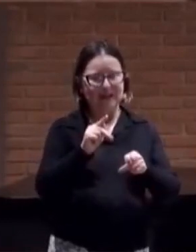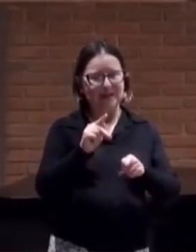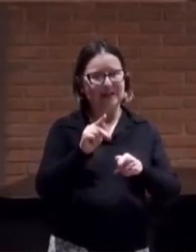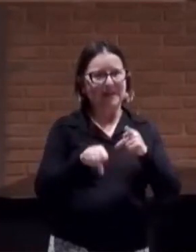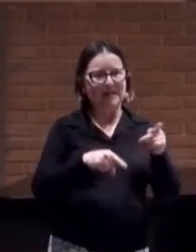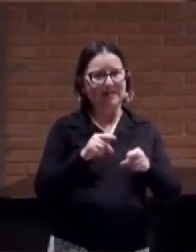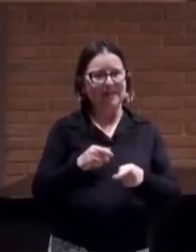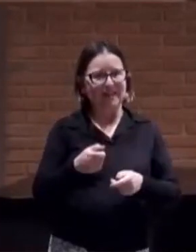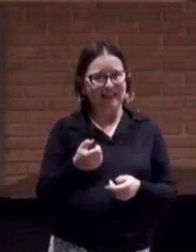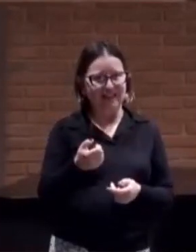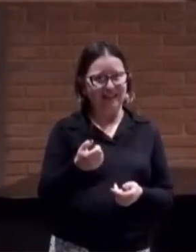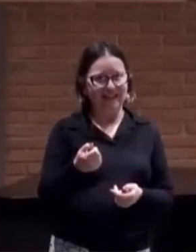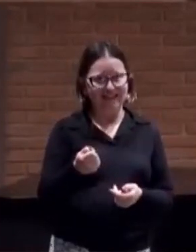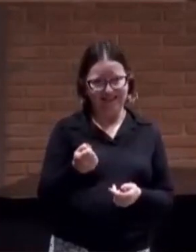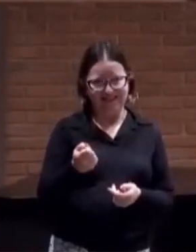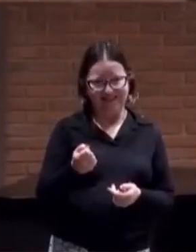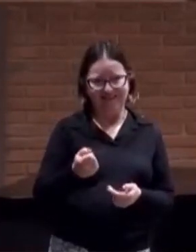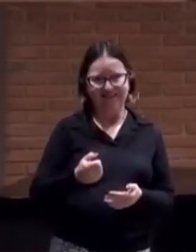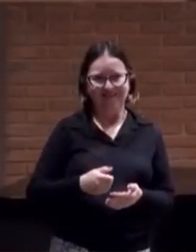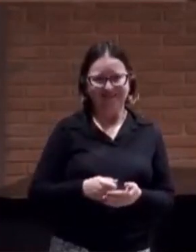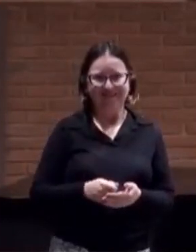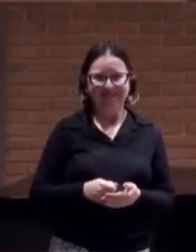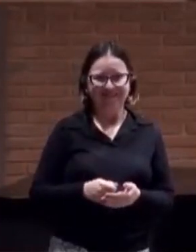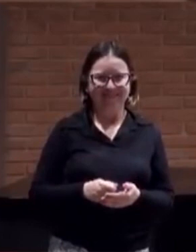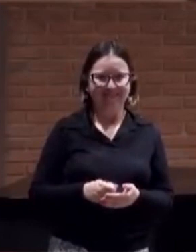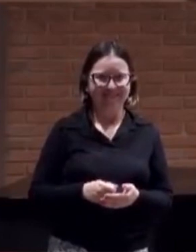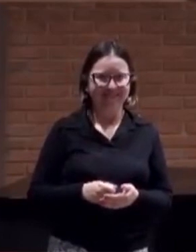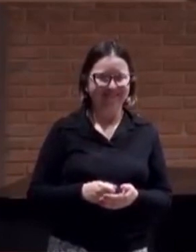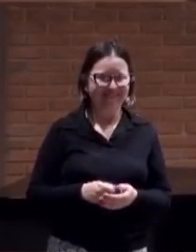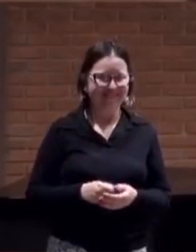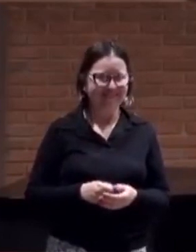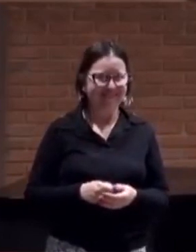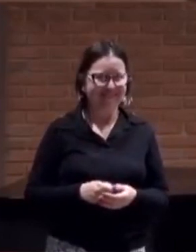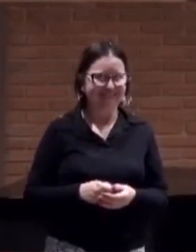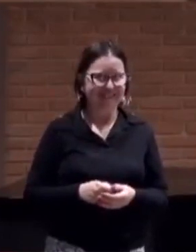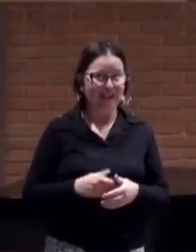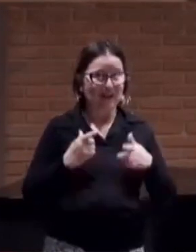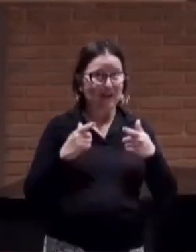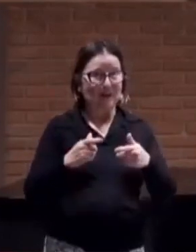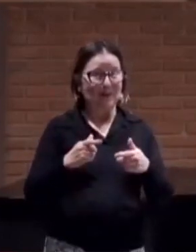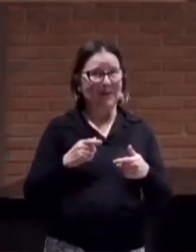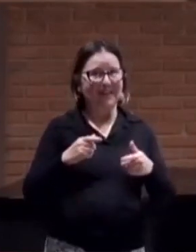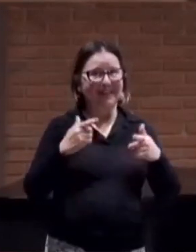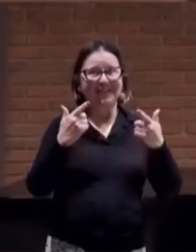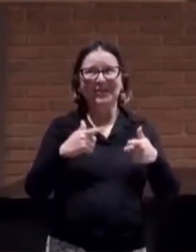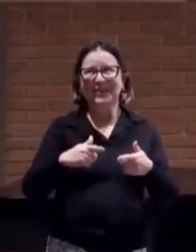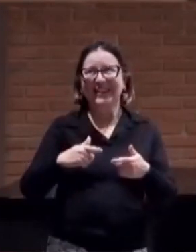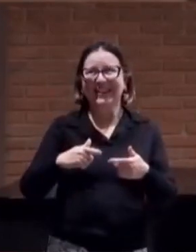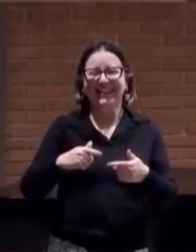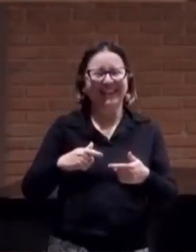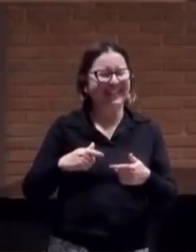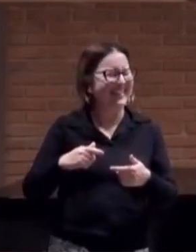no intermediário, num lugar que nem Deus aceita, nem o diabo quer.